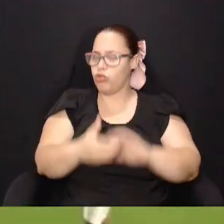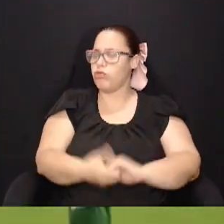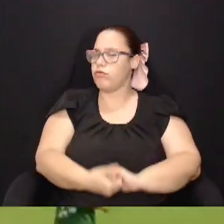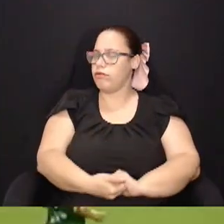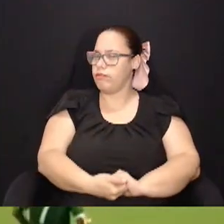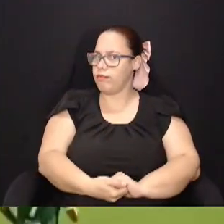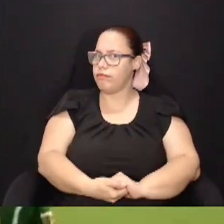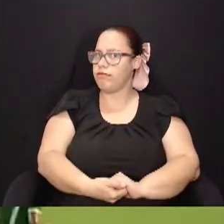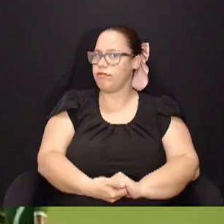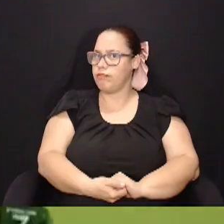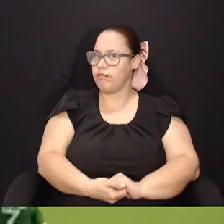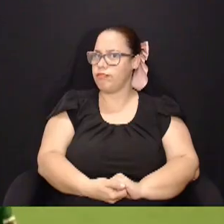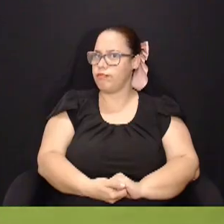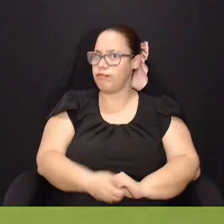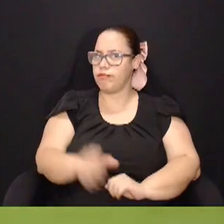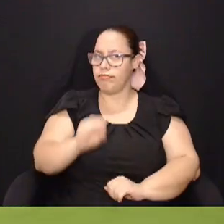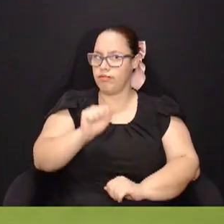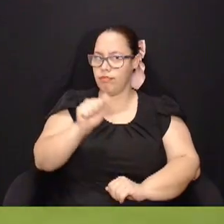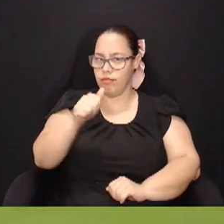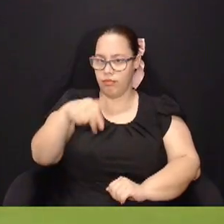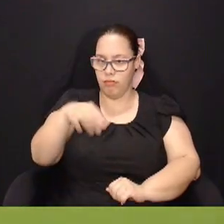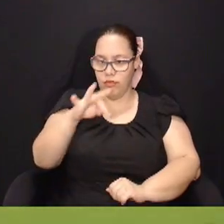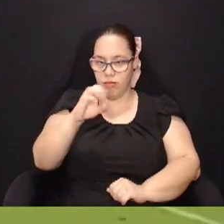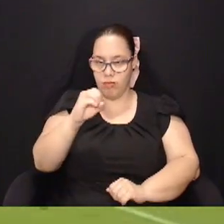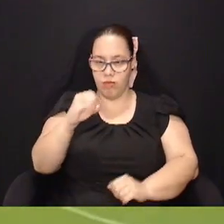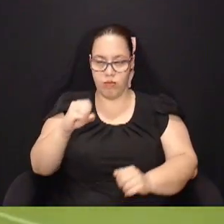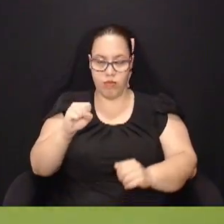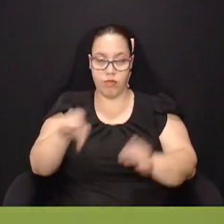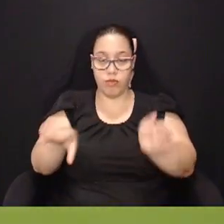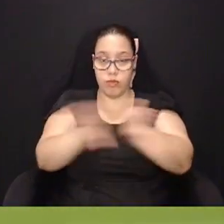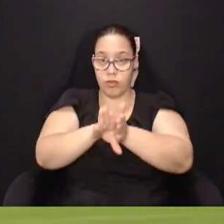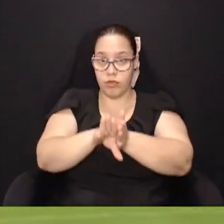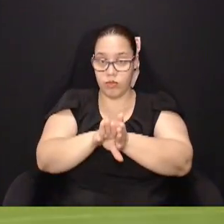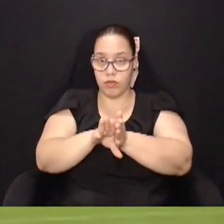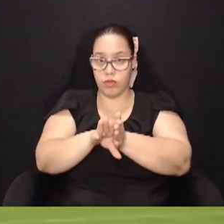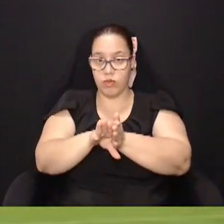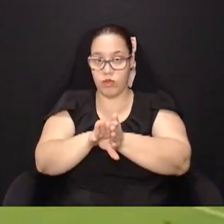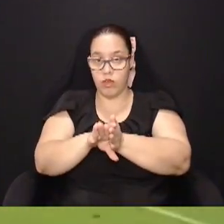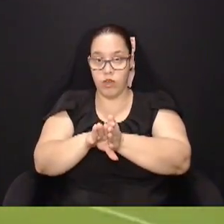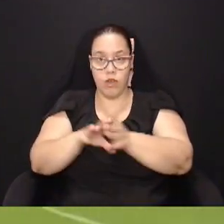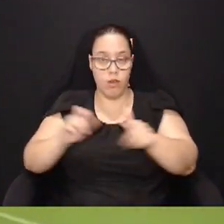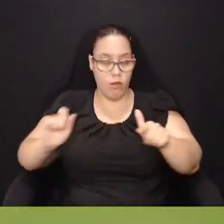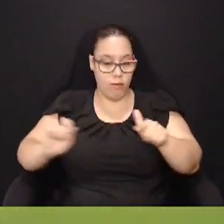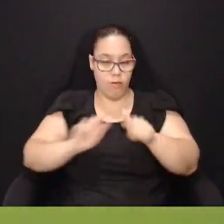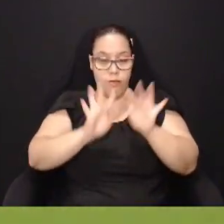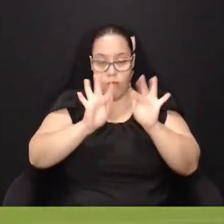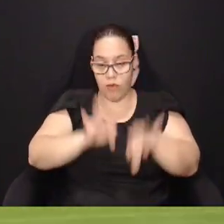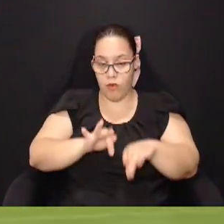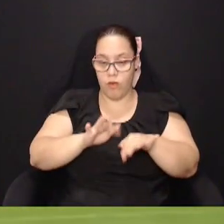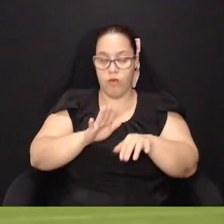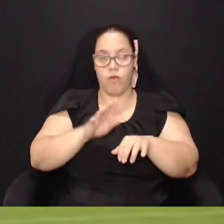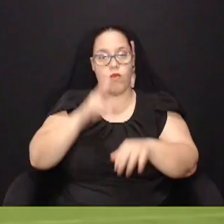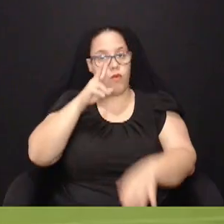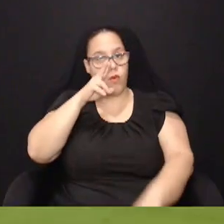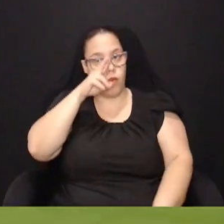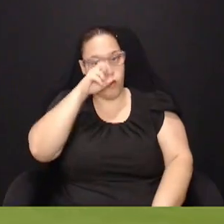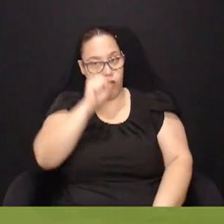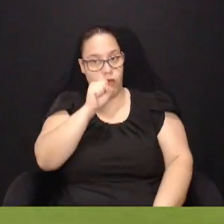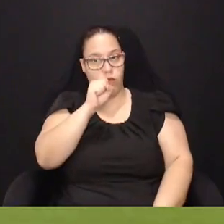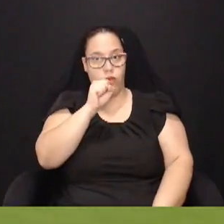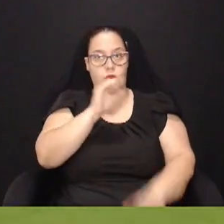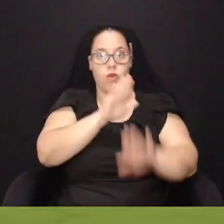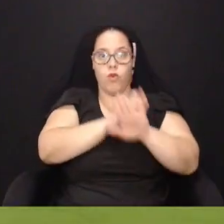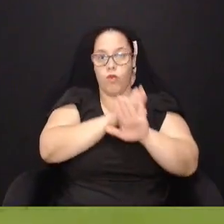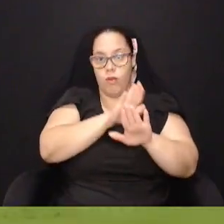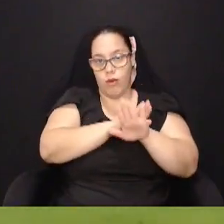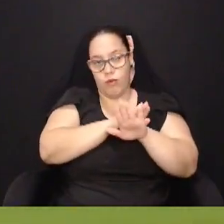O Santos chegou primeiro com o Vini Lira, que invadiu a área e finalizou forte, mas pela linha de fundo. O